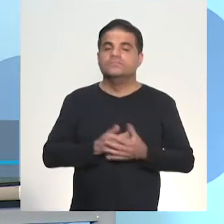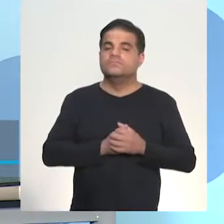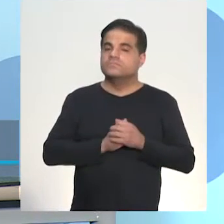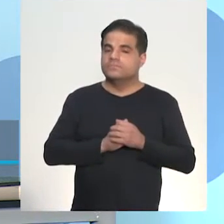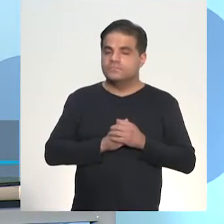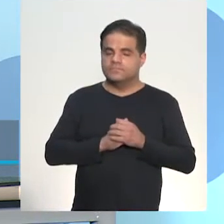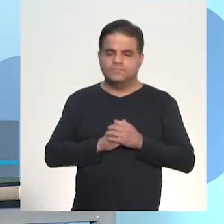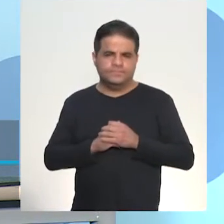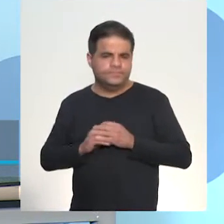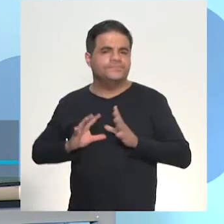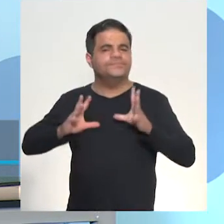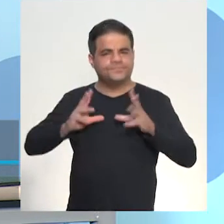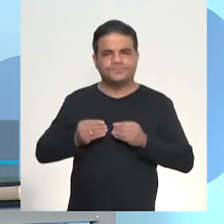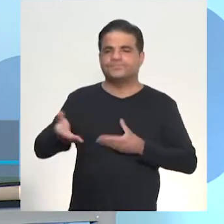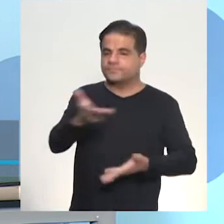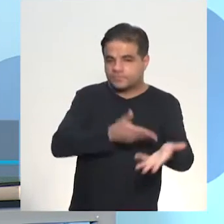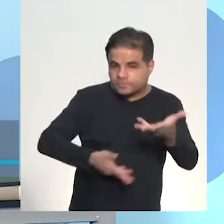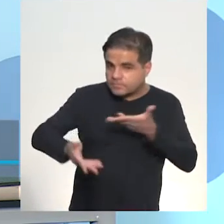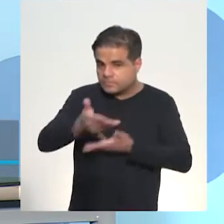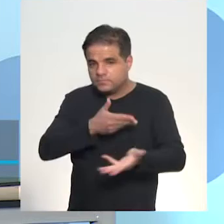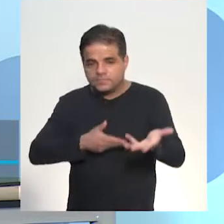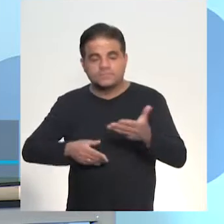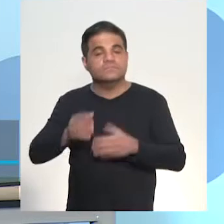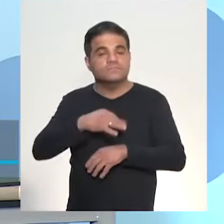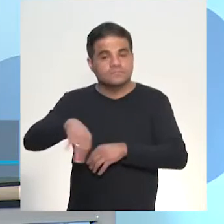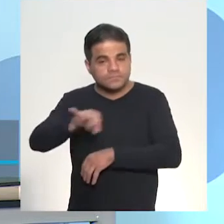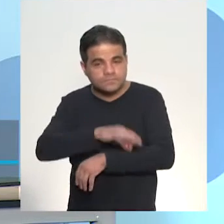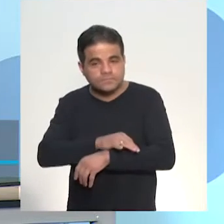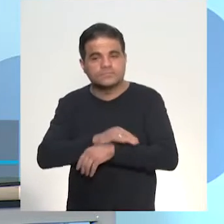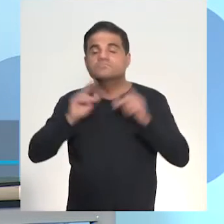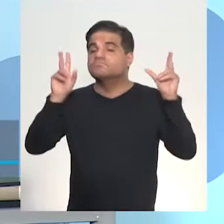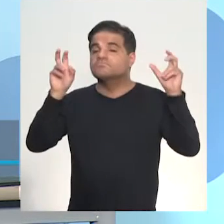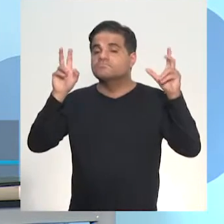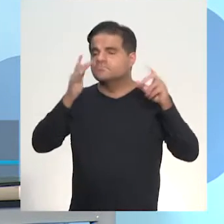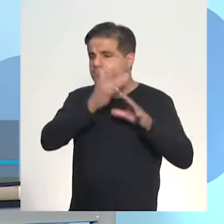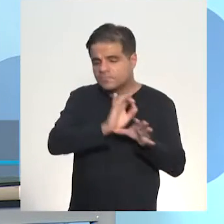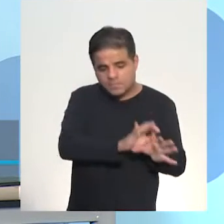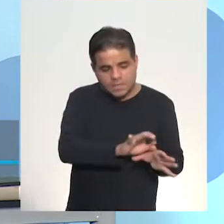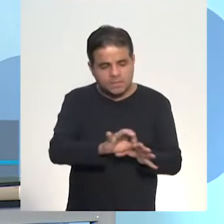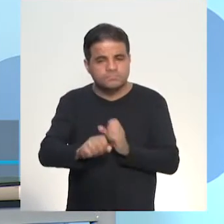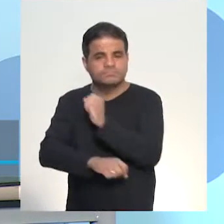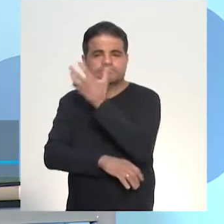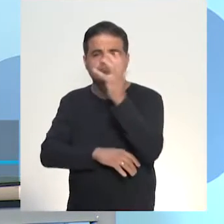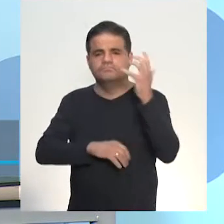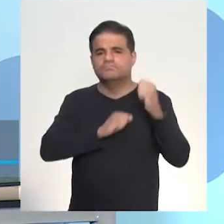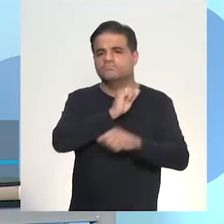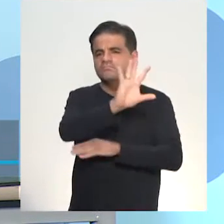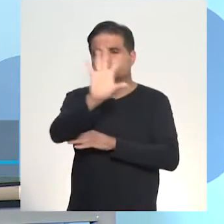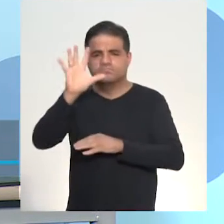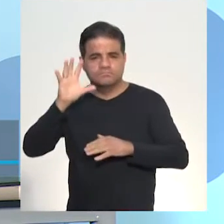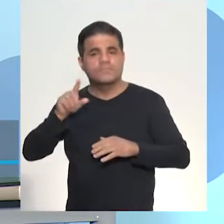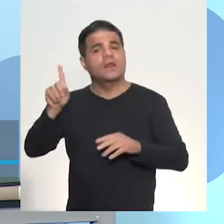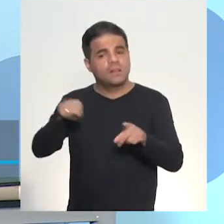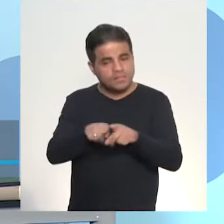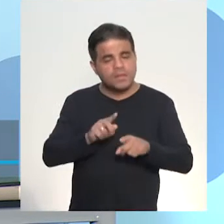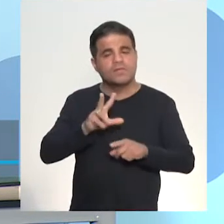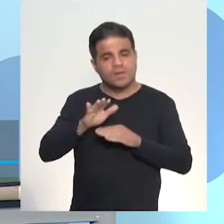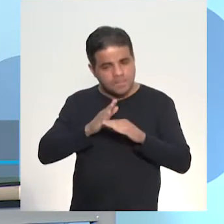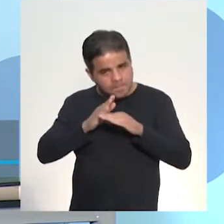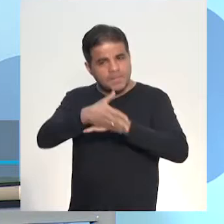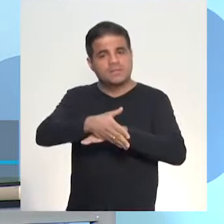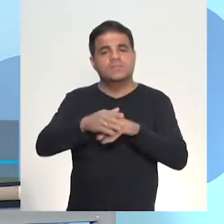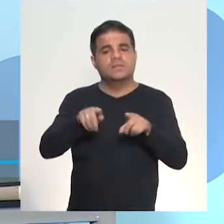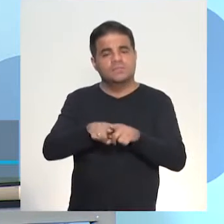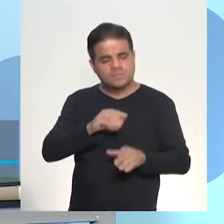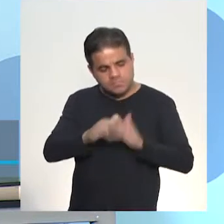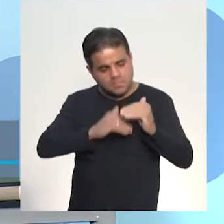está totalmente correlacionada a questão da abelha com a questão do quem plantou a floresta também, né? Elas também vão participar muito